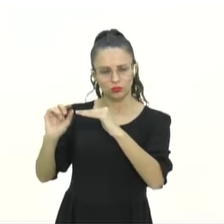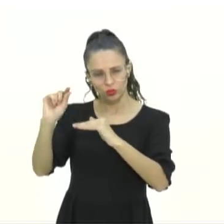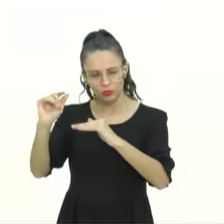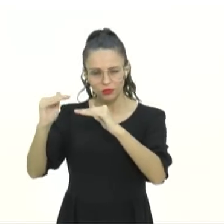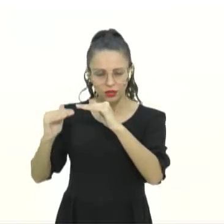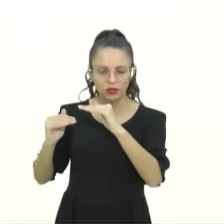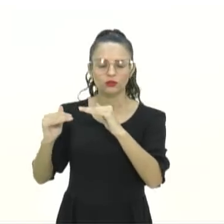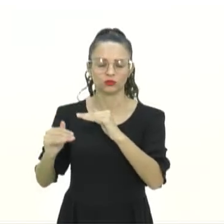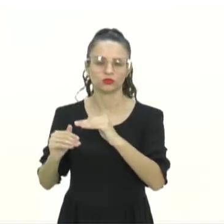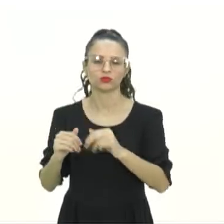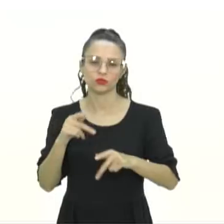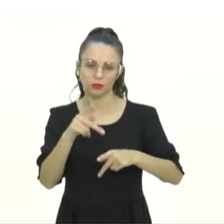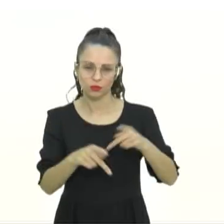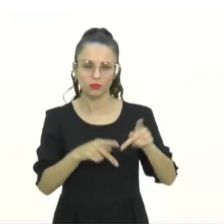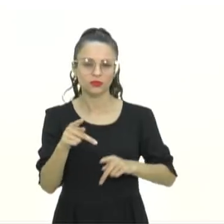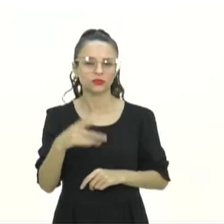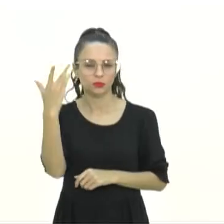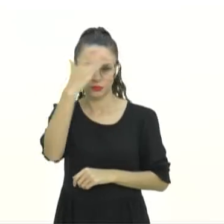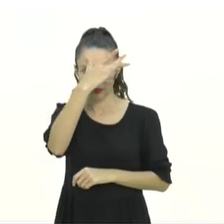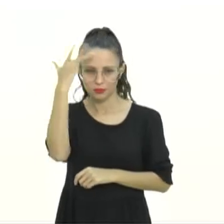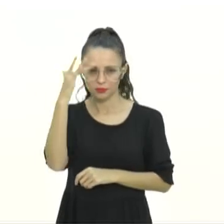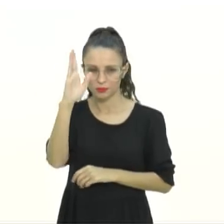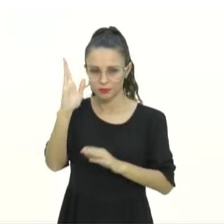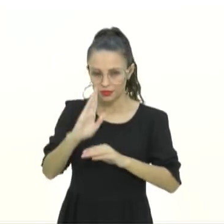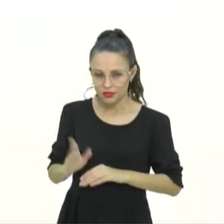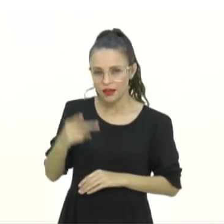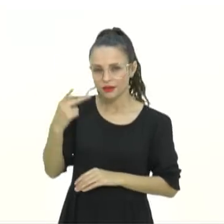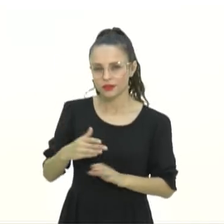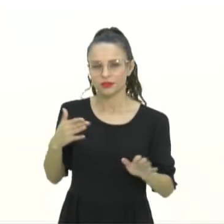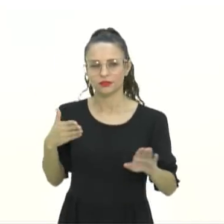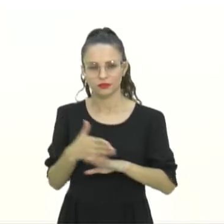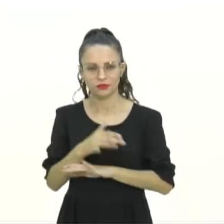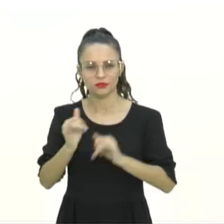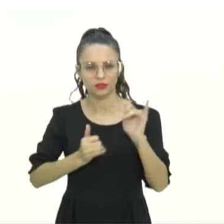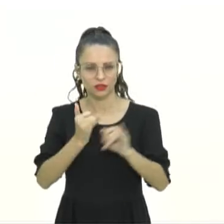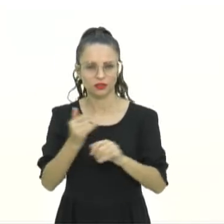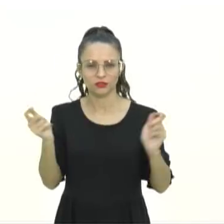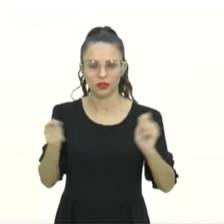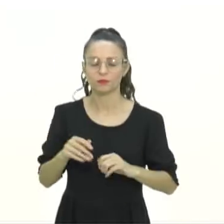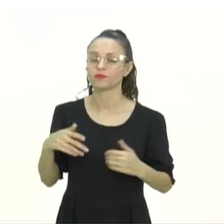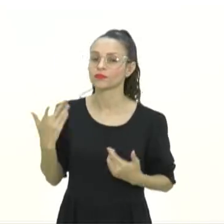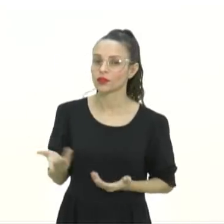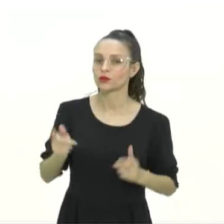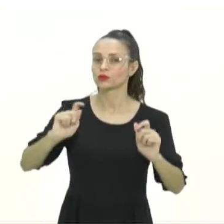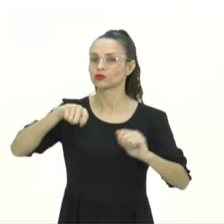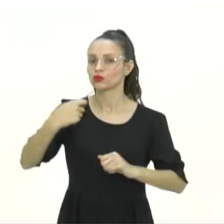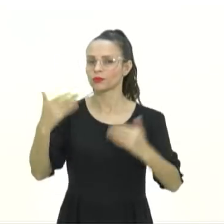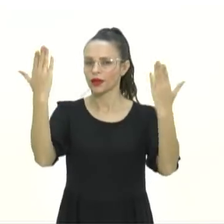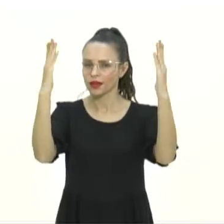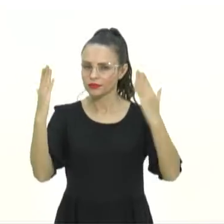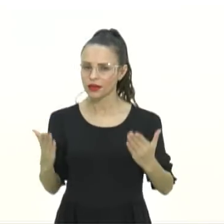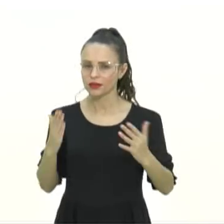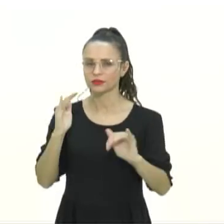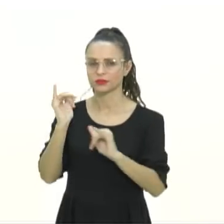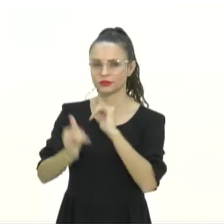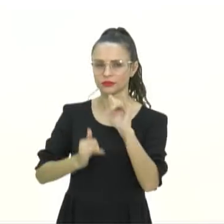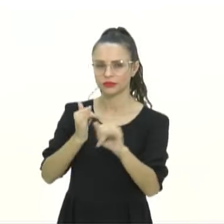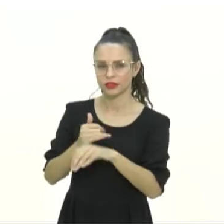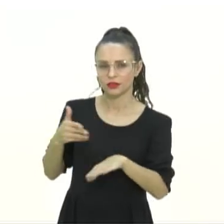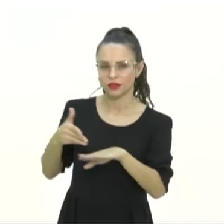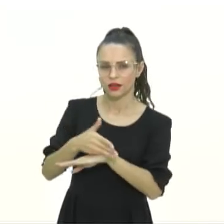com esses acessos. Bom, sobre essas análises de acesso à internet do